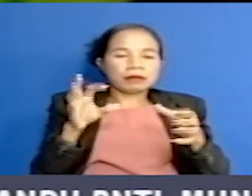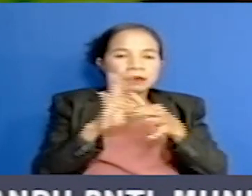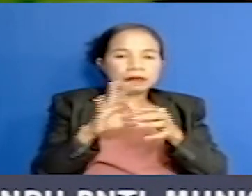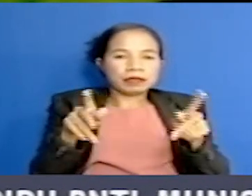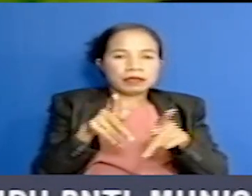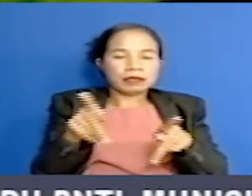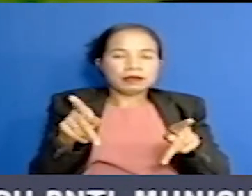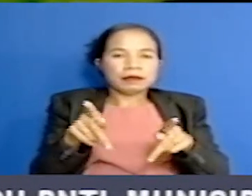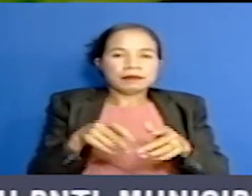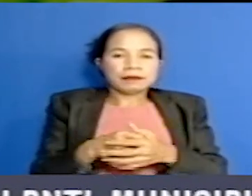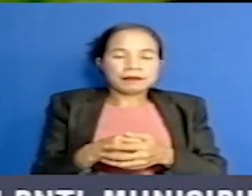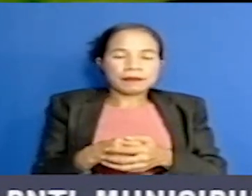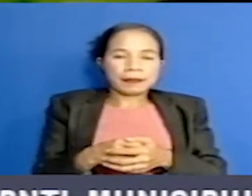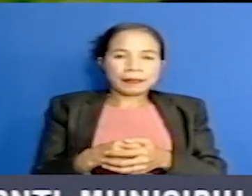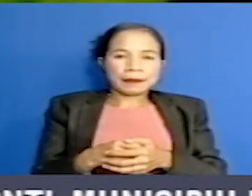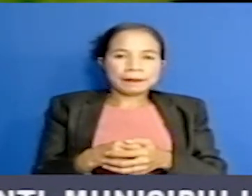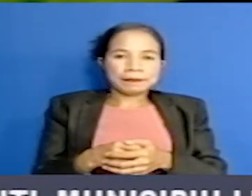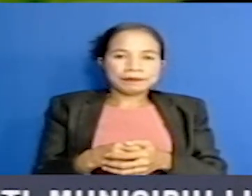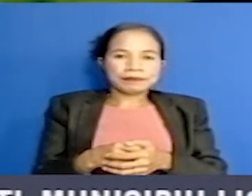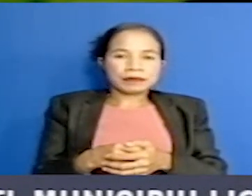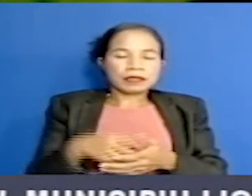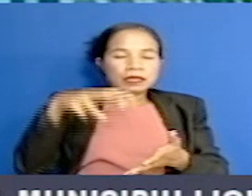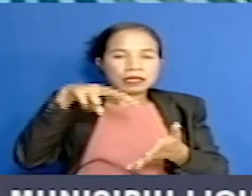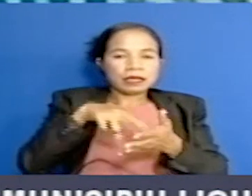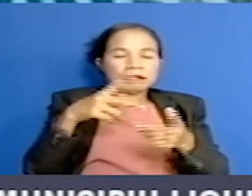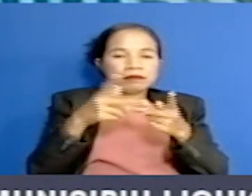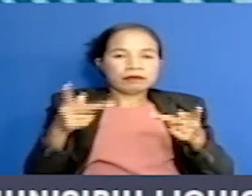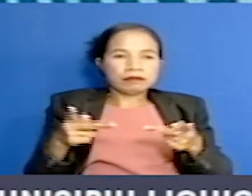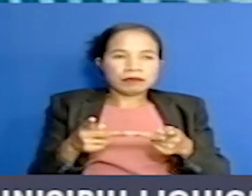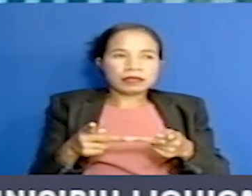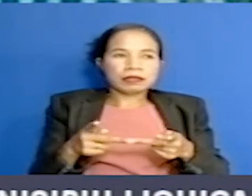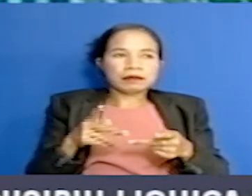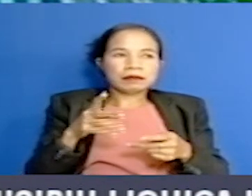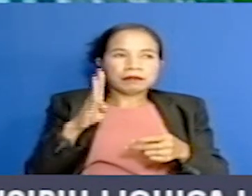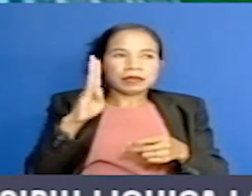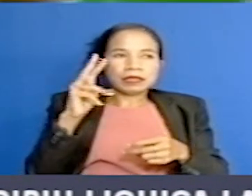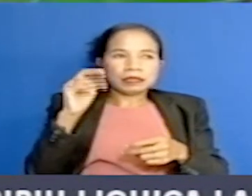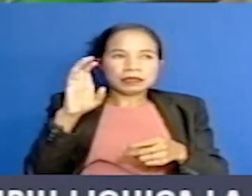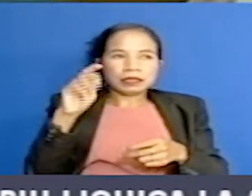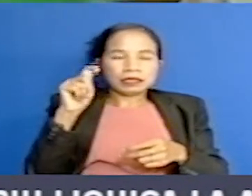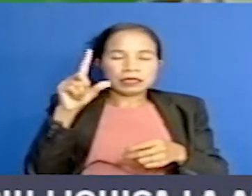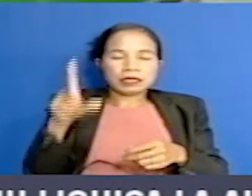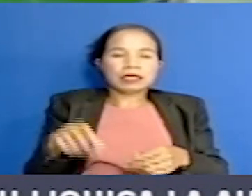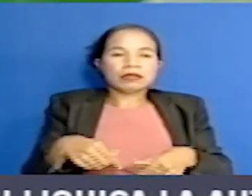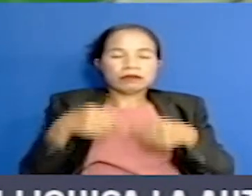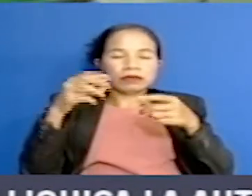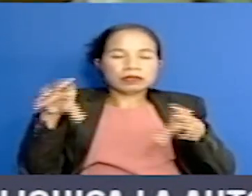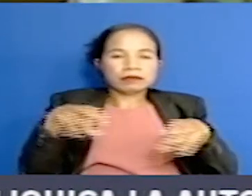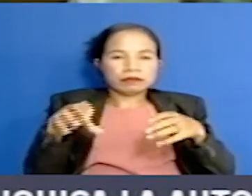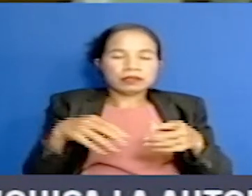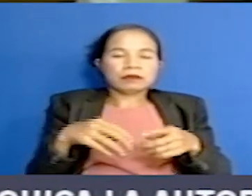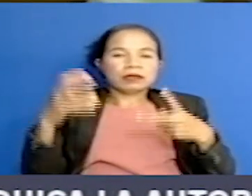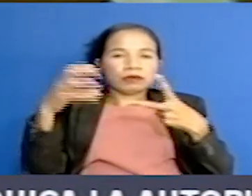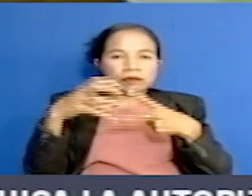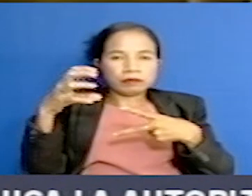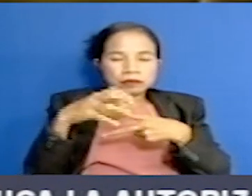Presidente Lana Mona Domingas dos Santos Sateten stabelece centro sukursal ne ho di kria campo de servisu ba cooperativa nomos